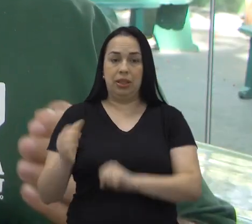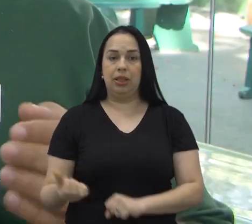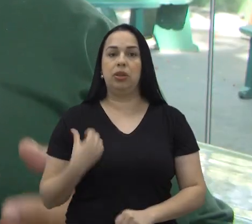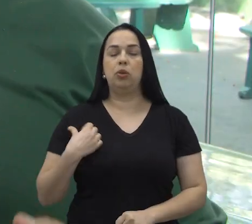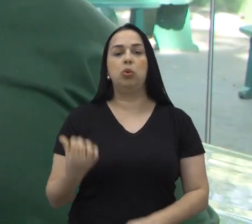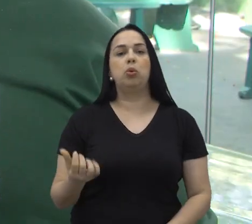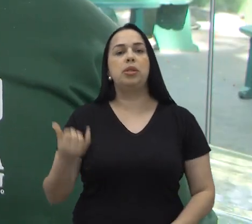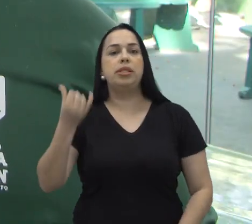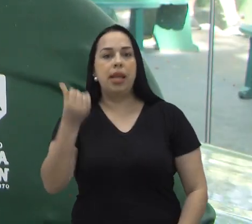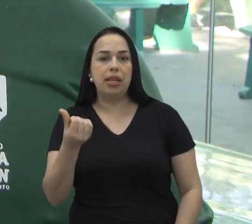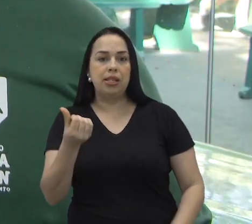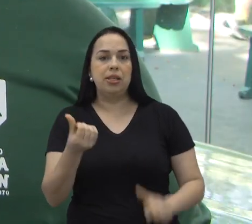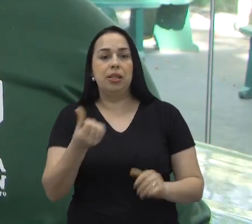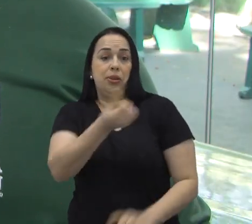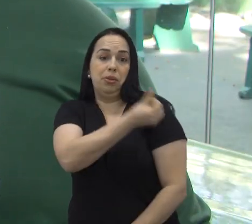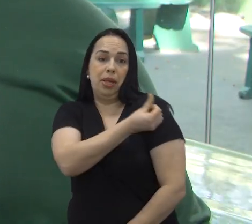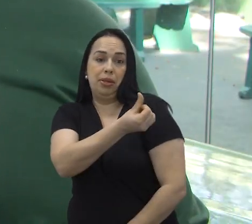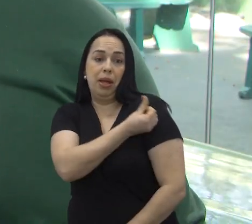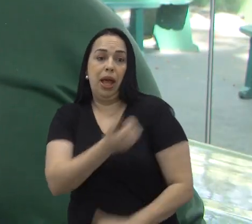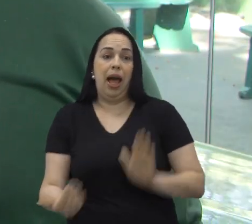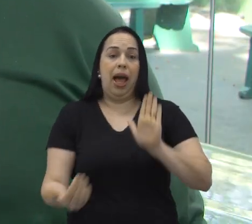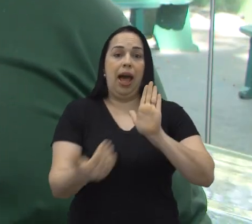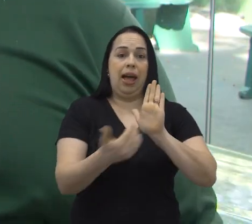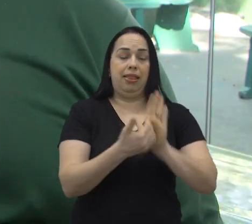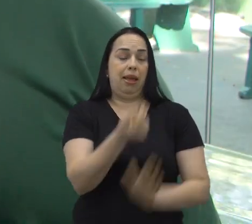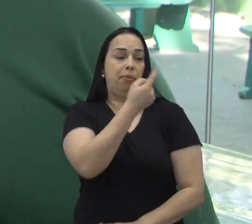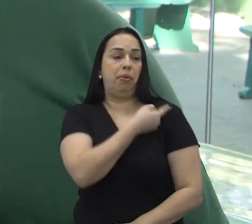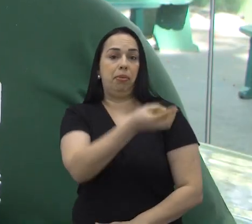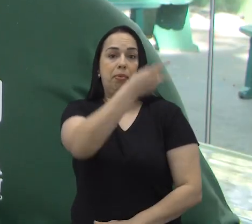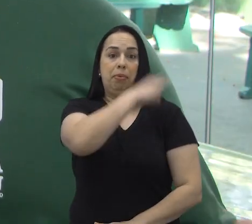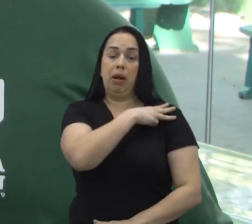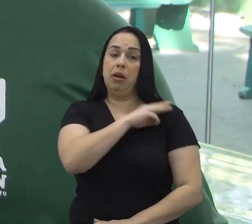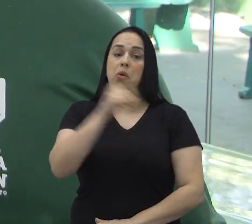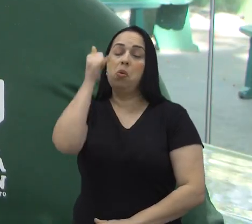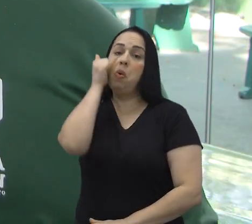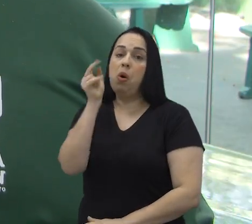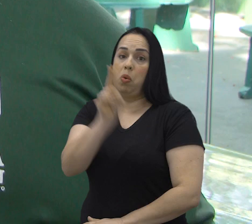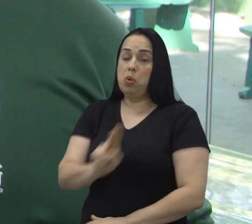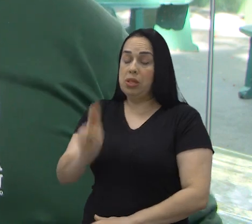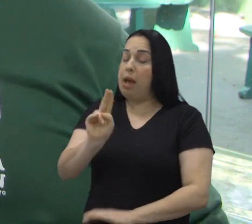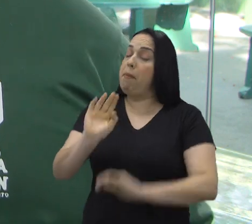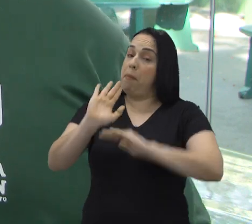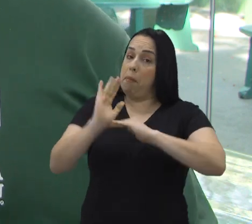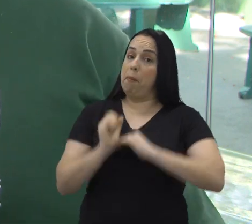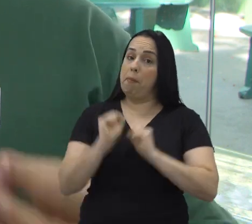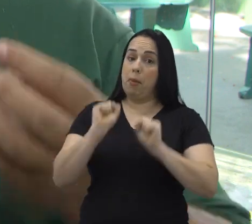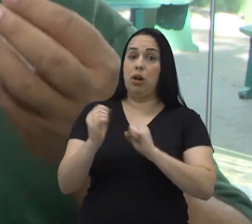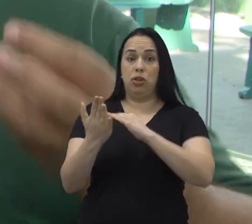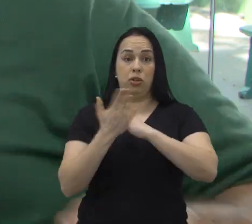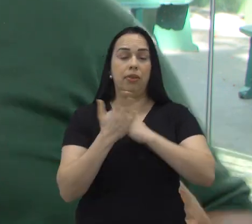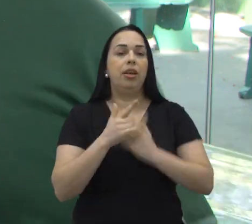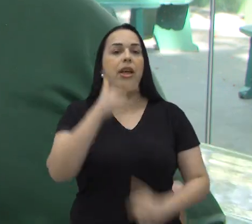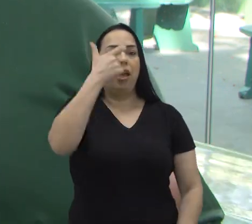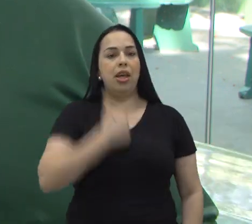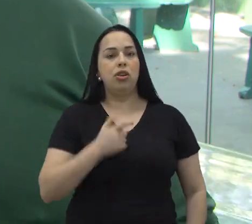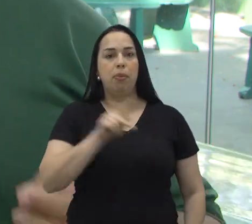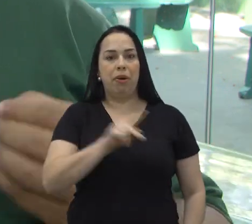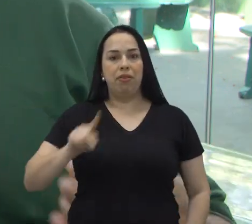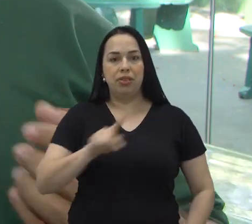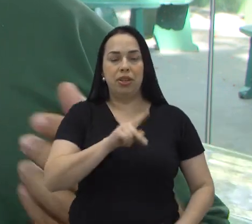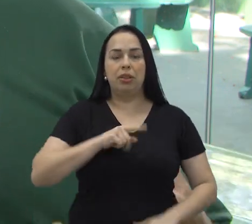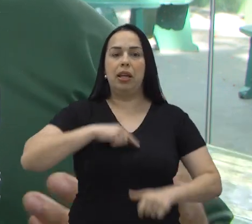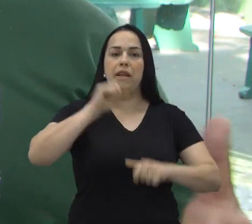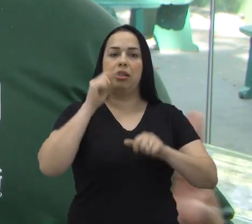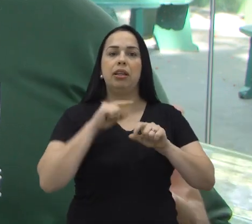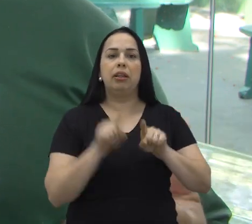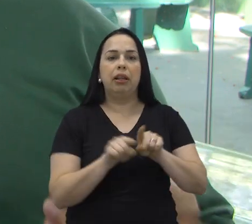celular, do 6º ano ao 3º ano do ensino médio, ele tem muitas aplicações, né? Então, eu estava te dizendo, eu sou professor de matemática, tem uma